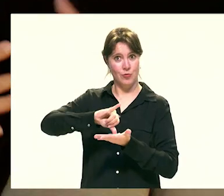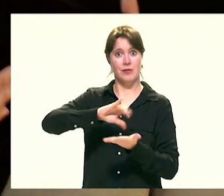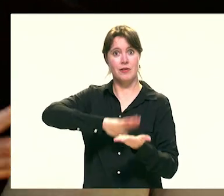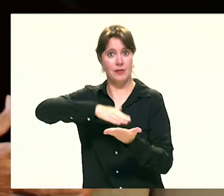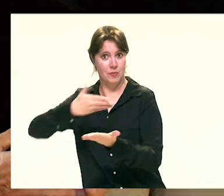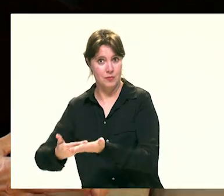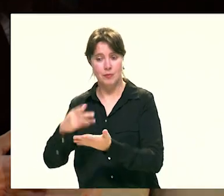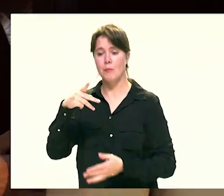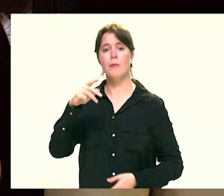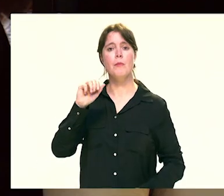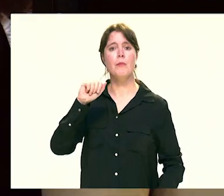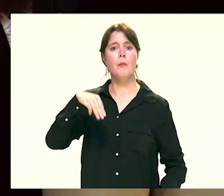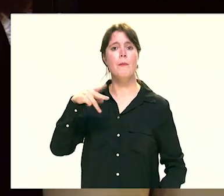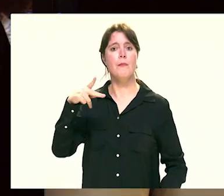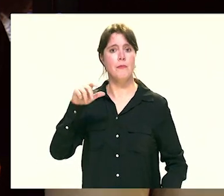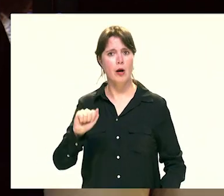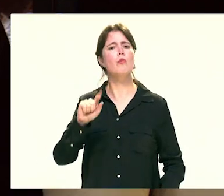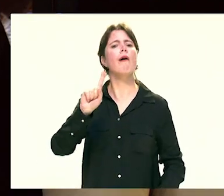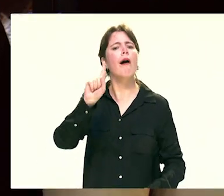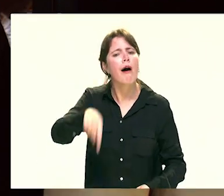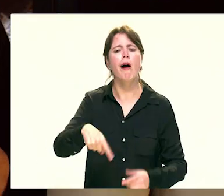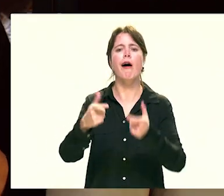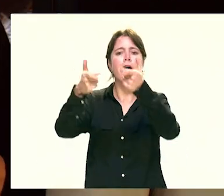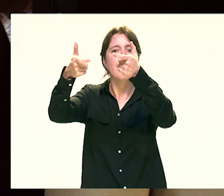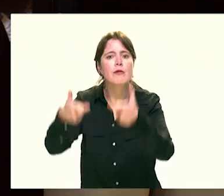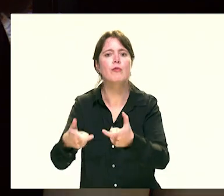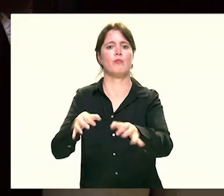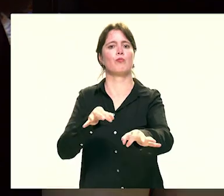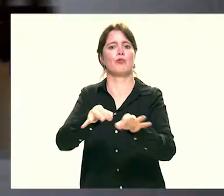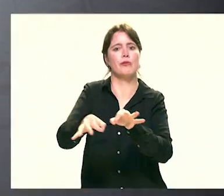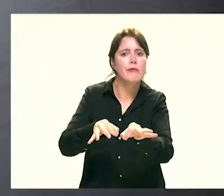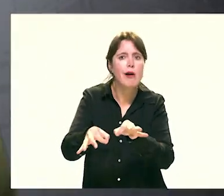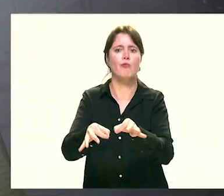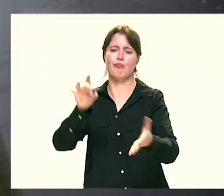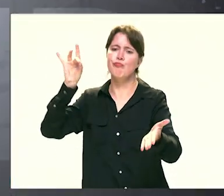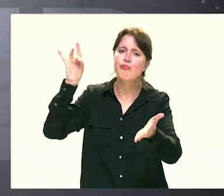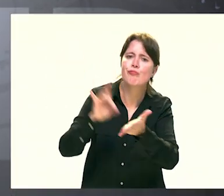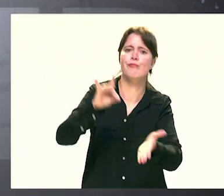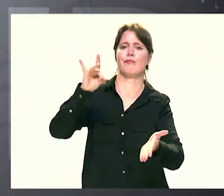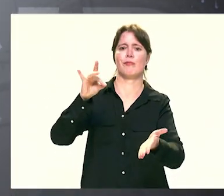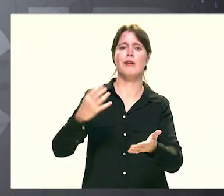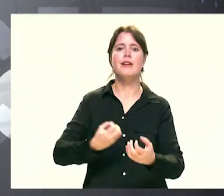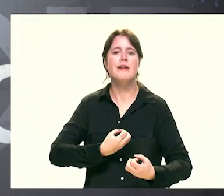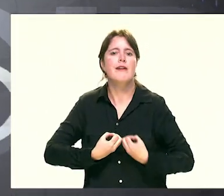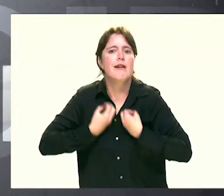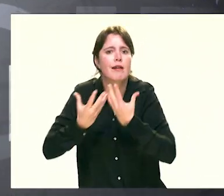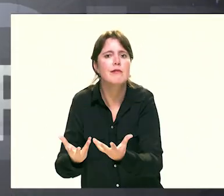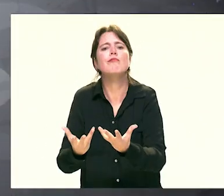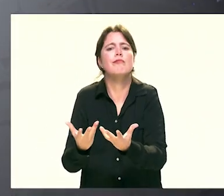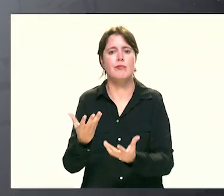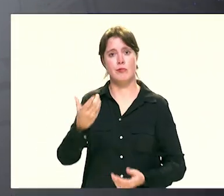que quer apoiá-la. O Centro de Interpretação do Pampa é um espaço projetado